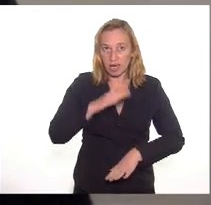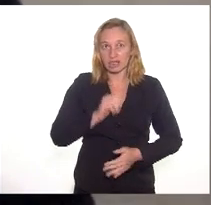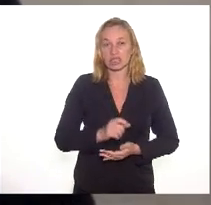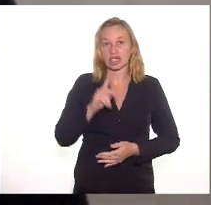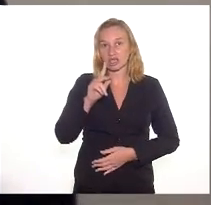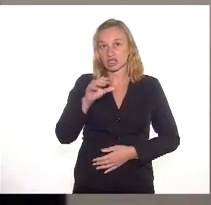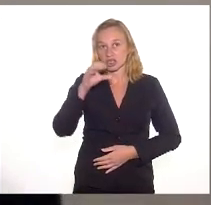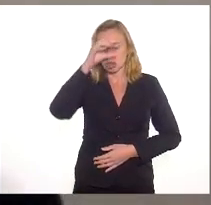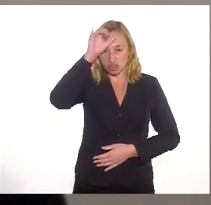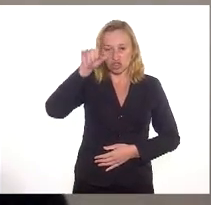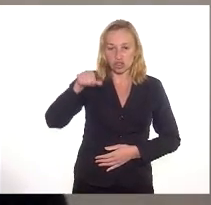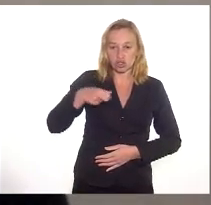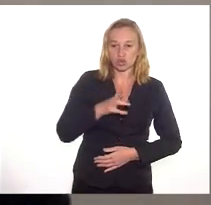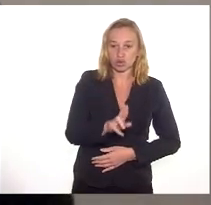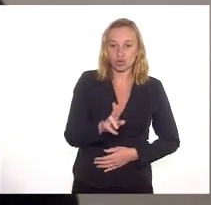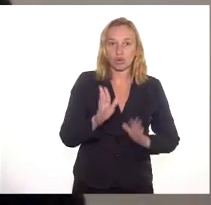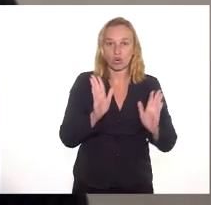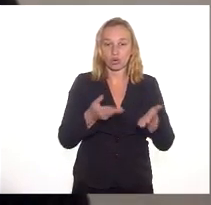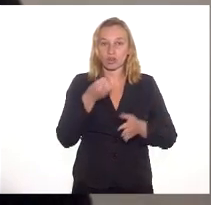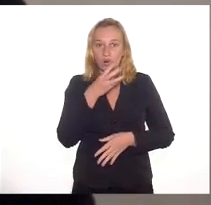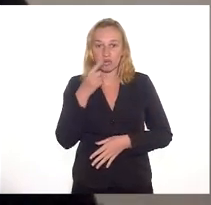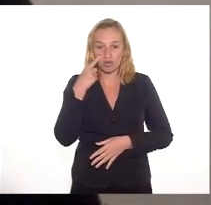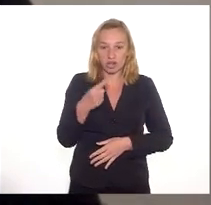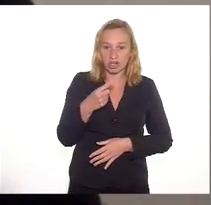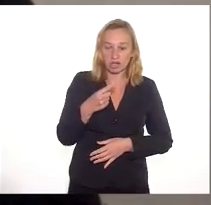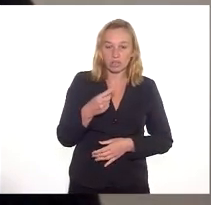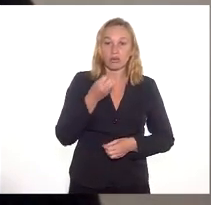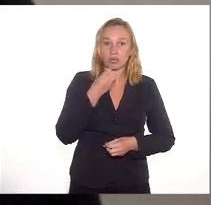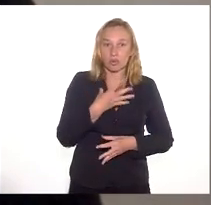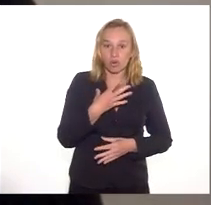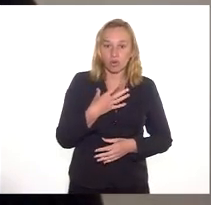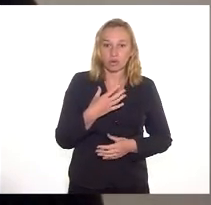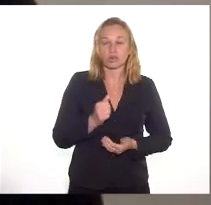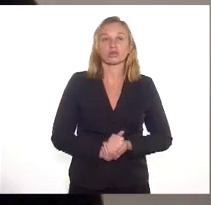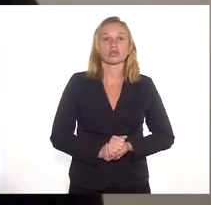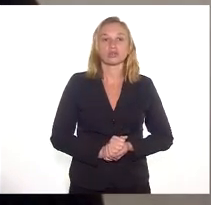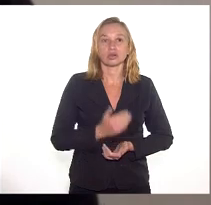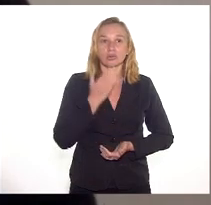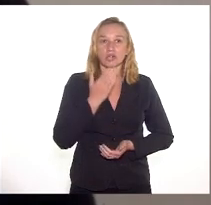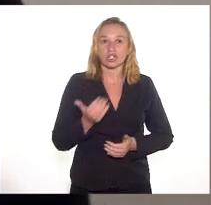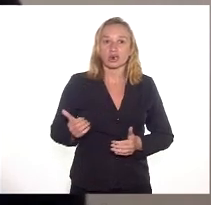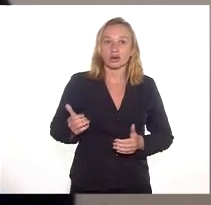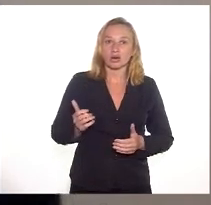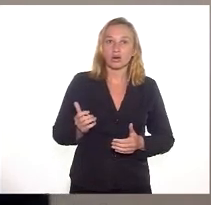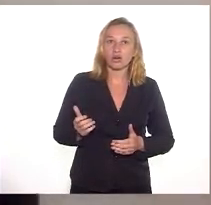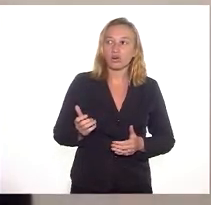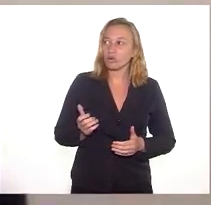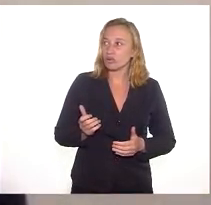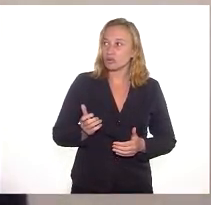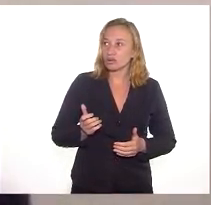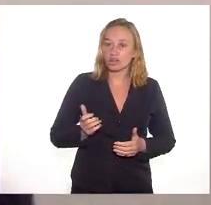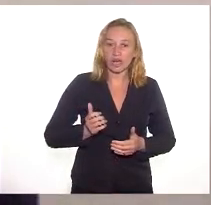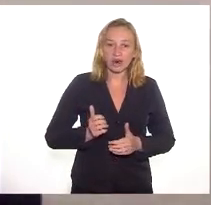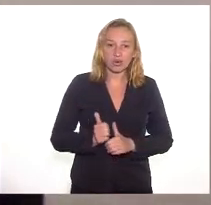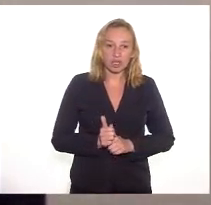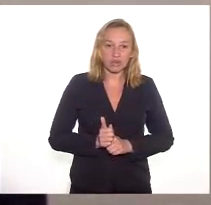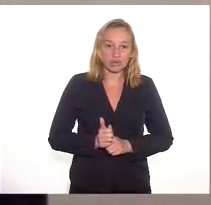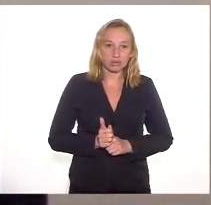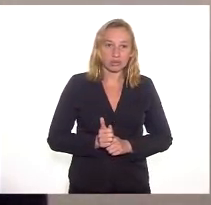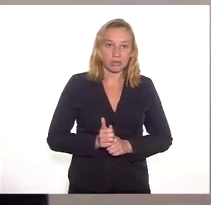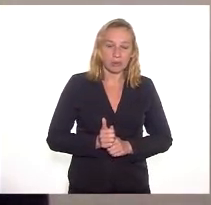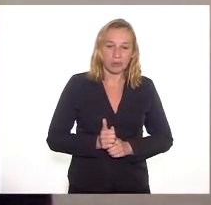Ju. Hoje é bom ver o senhor aí. Bom, sobre o parecer da comissão, acredito que o